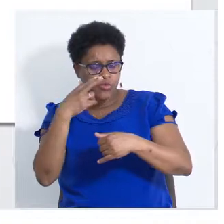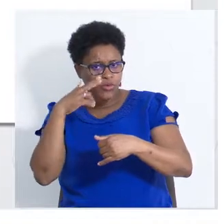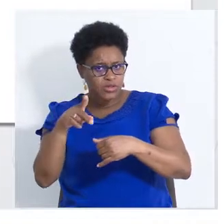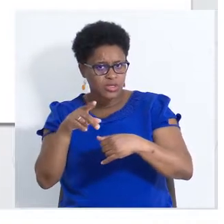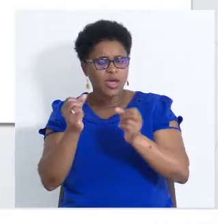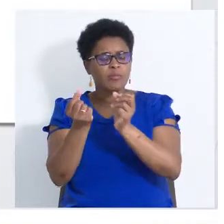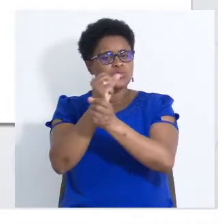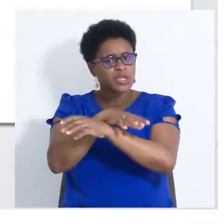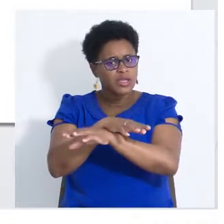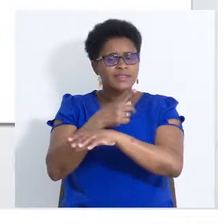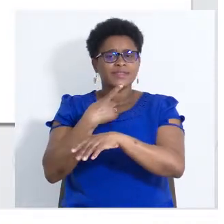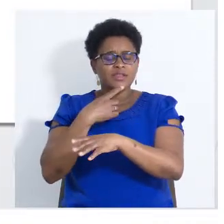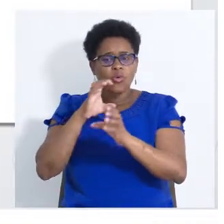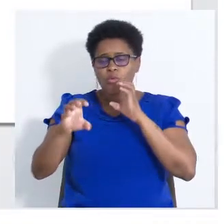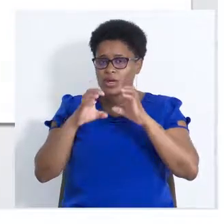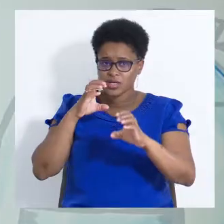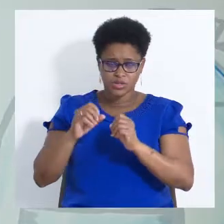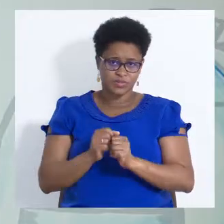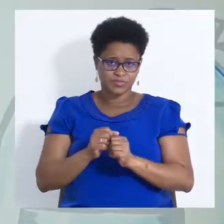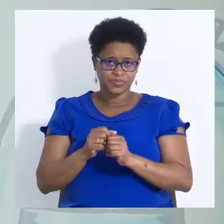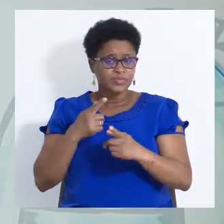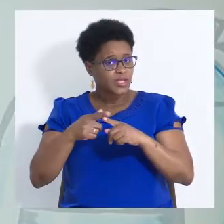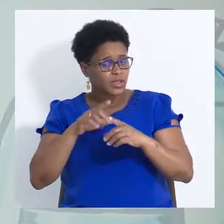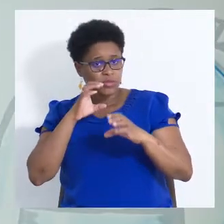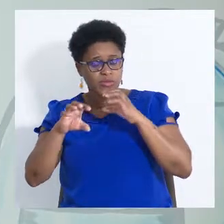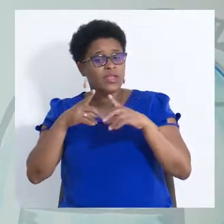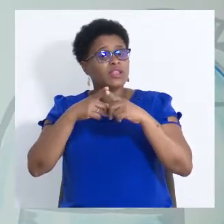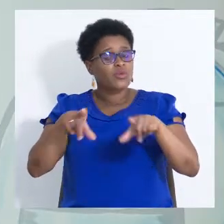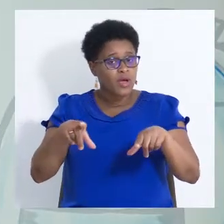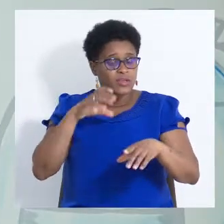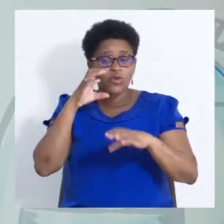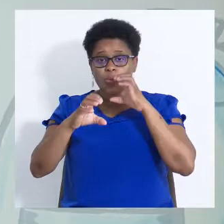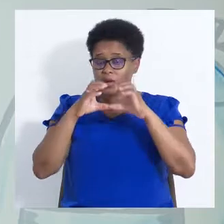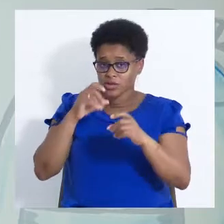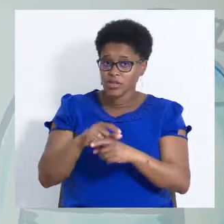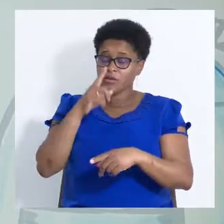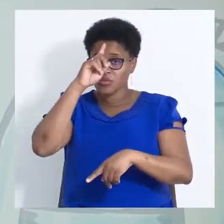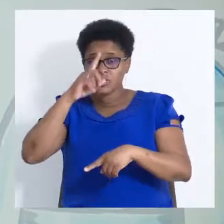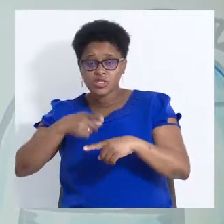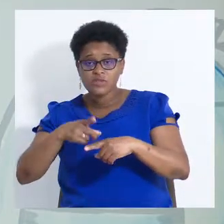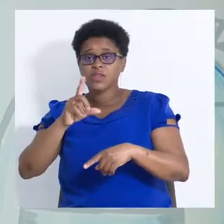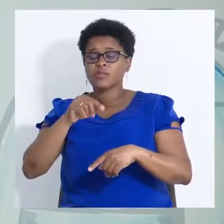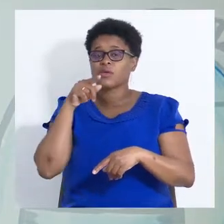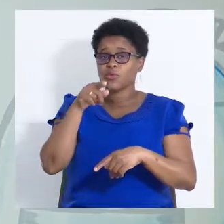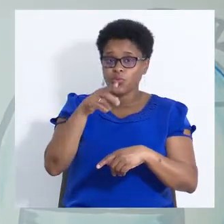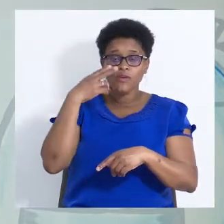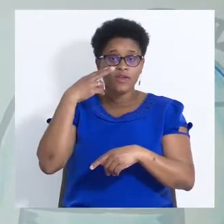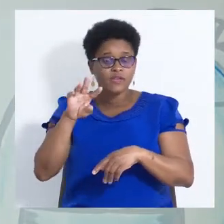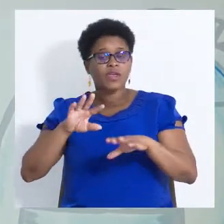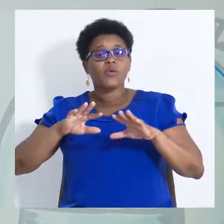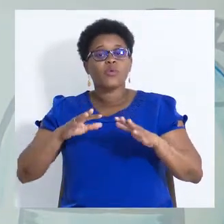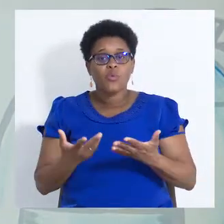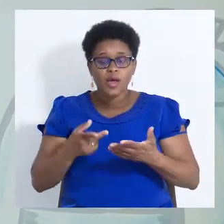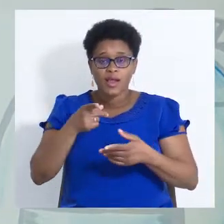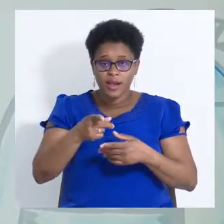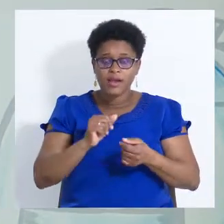publicidade pela sua intenção comunicativa. Através da linguagem, através da comunicação, através do objetivo, tu vais